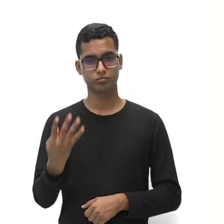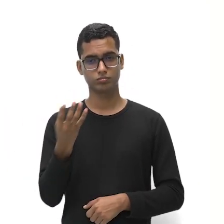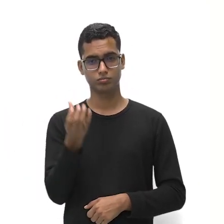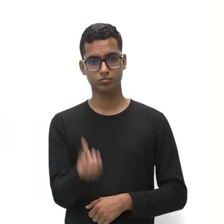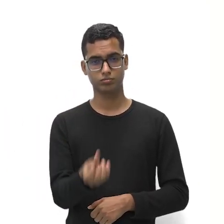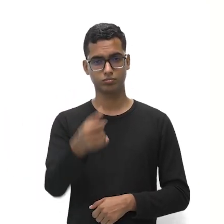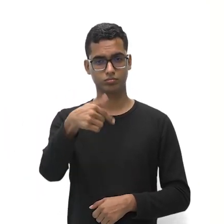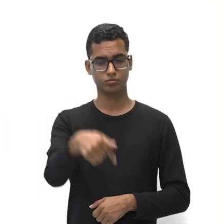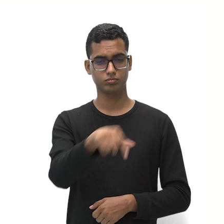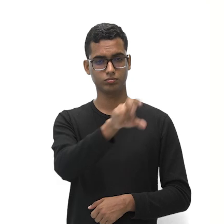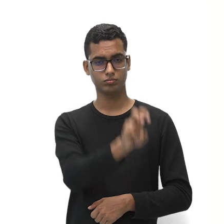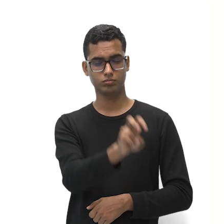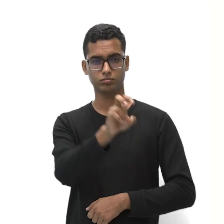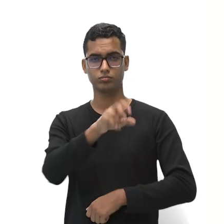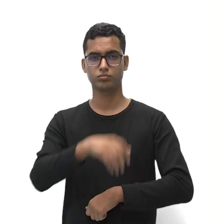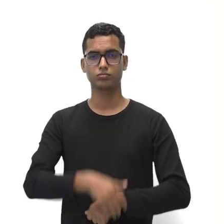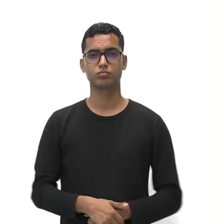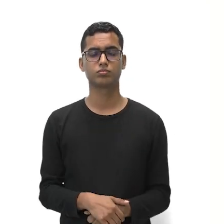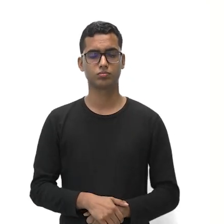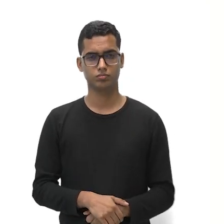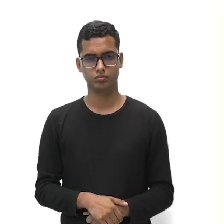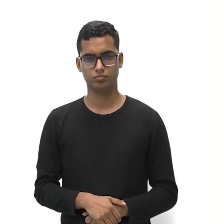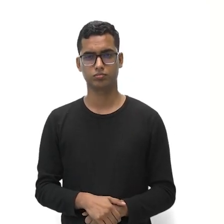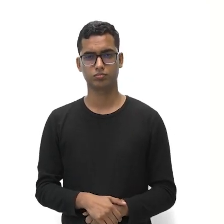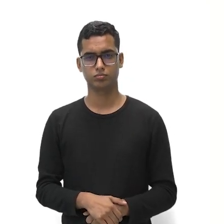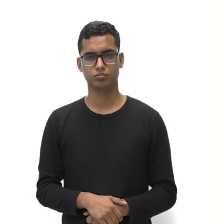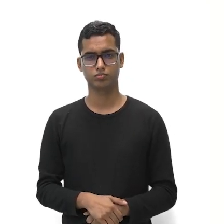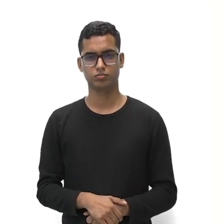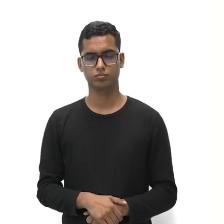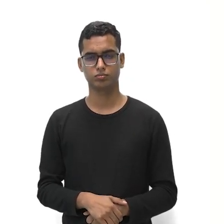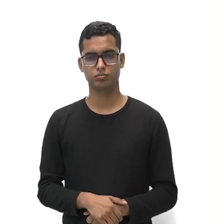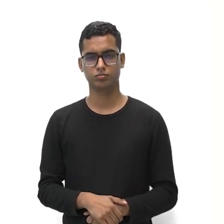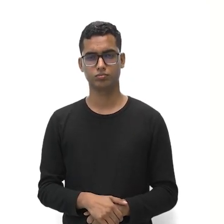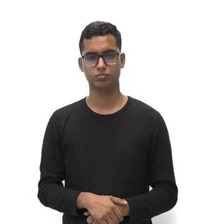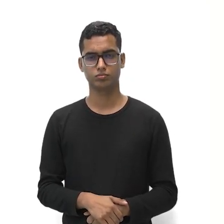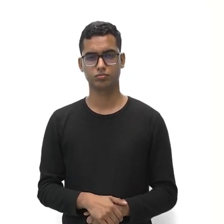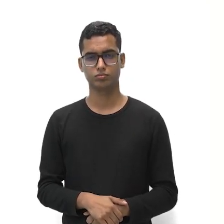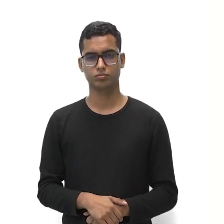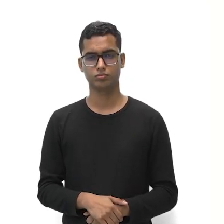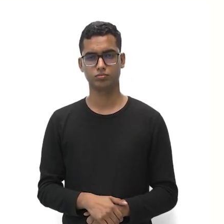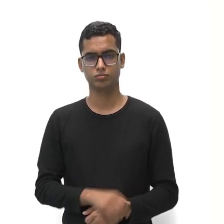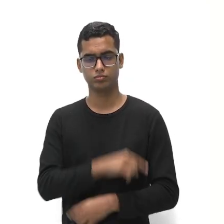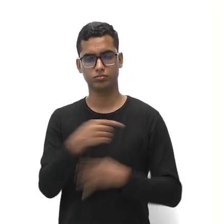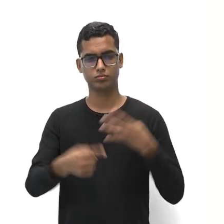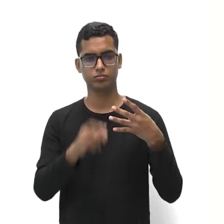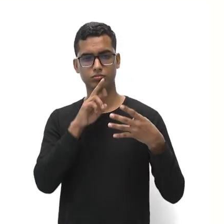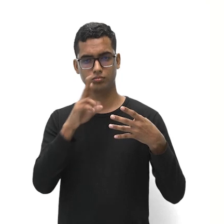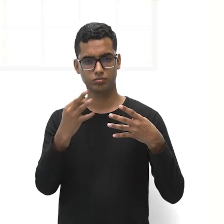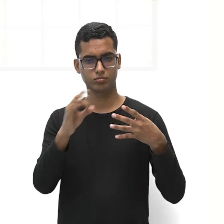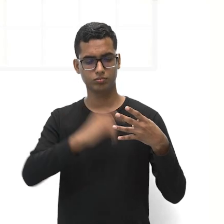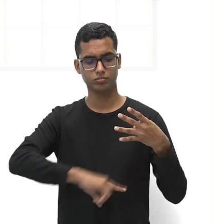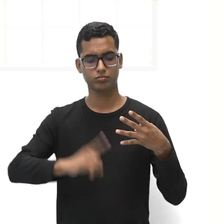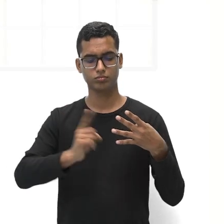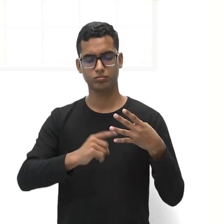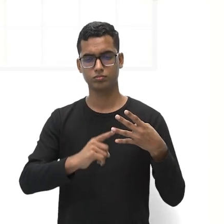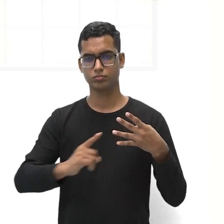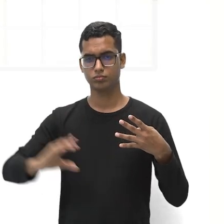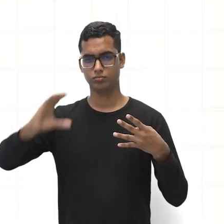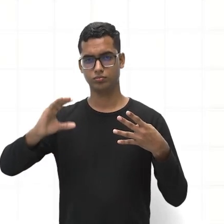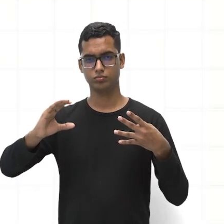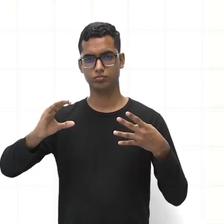4.675, né? O que corrobora com a alternativa correta, a alternativa C. Muito